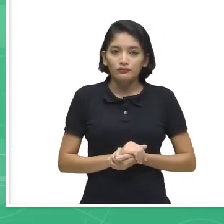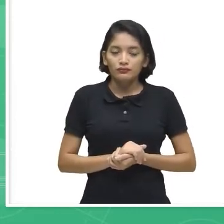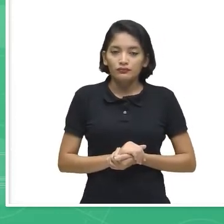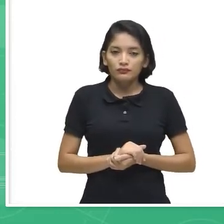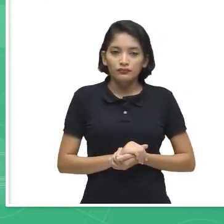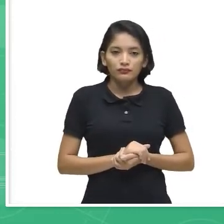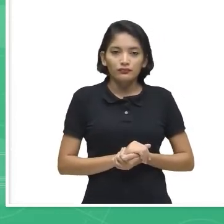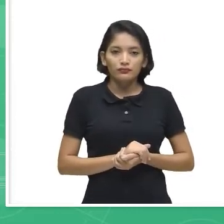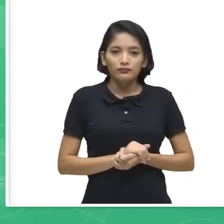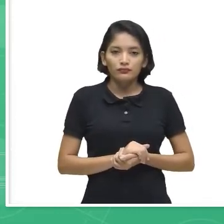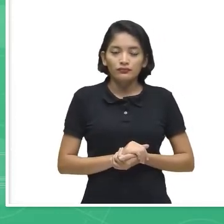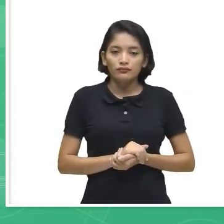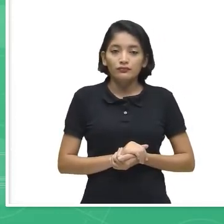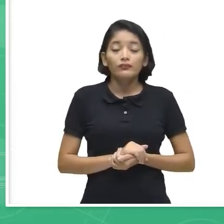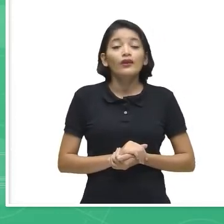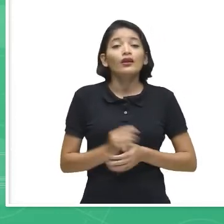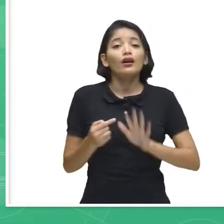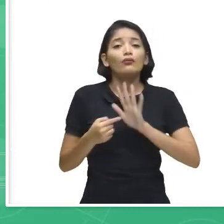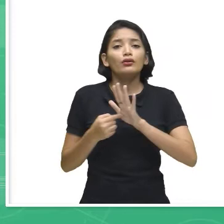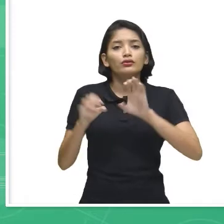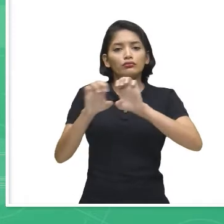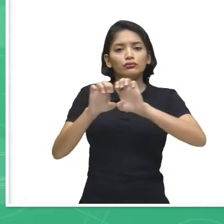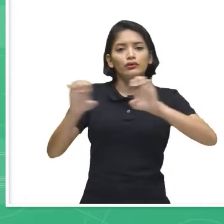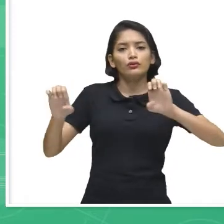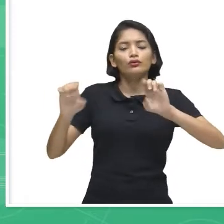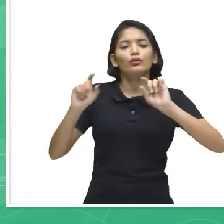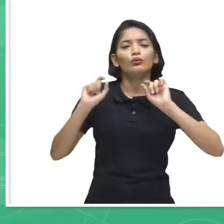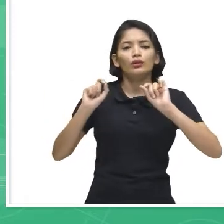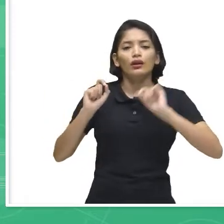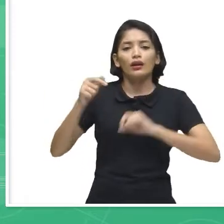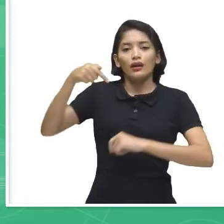dado pela expressão ó, carga vezes